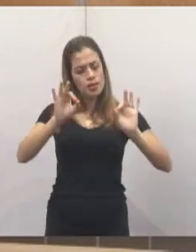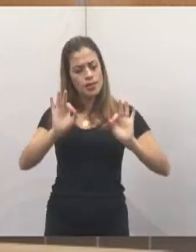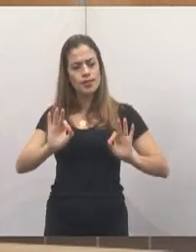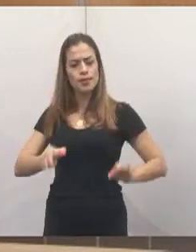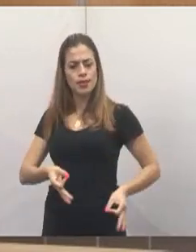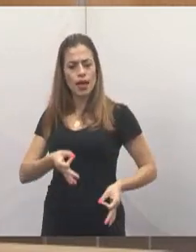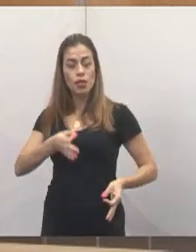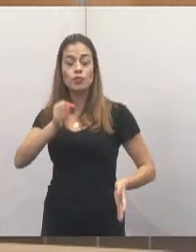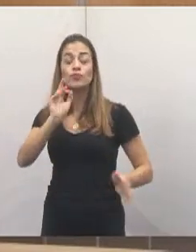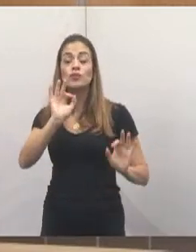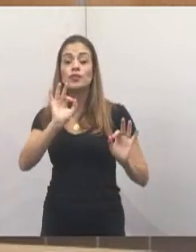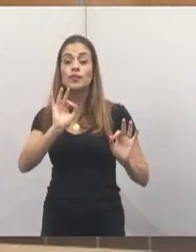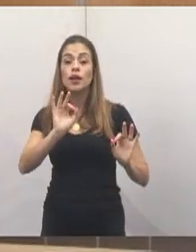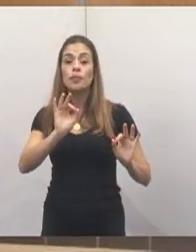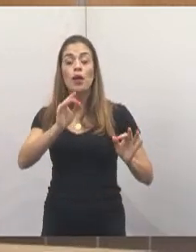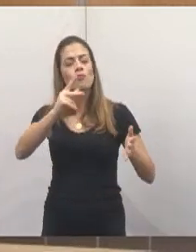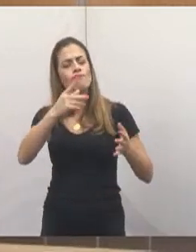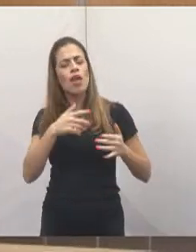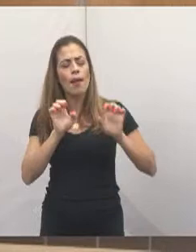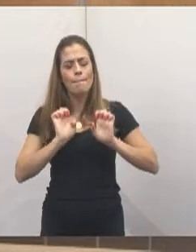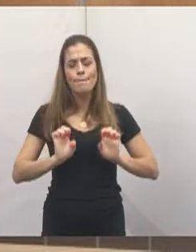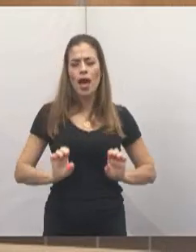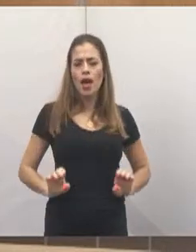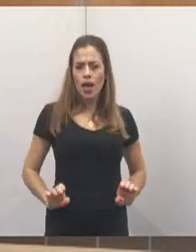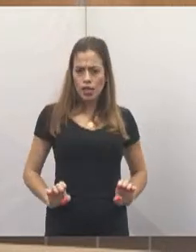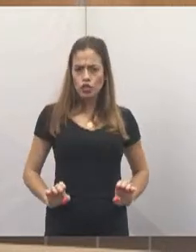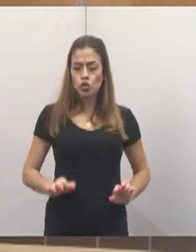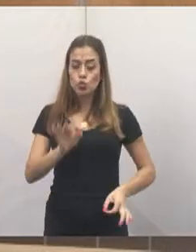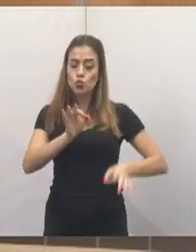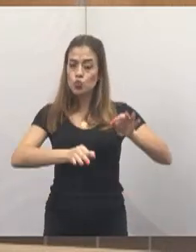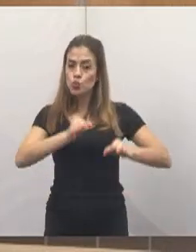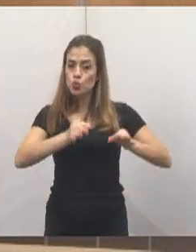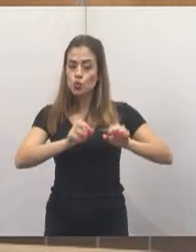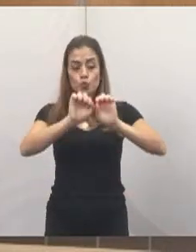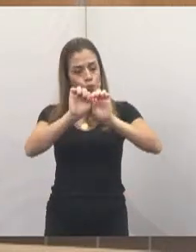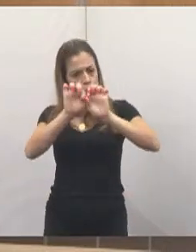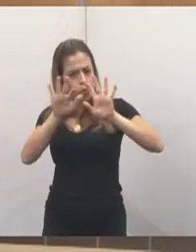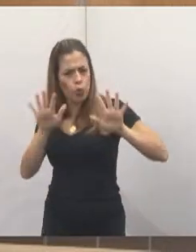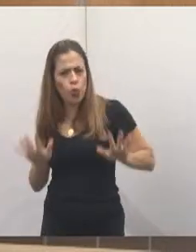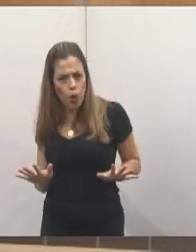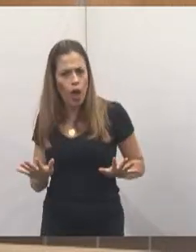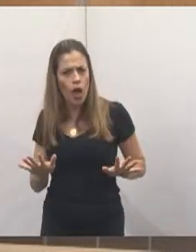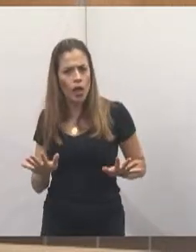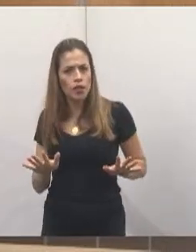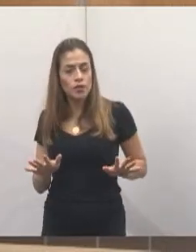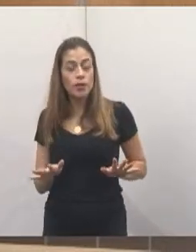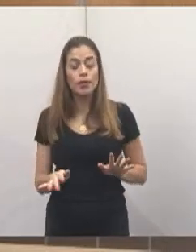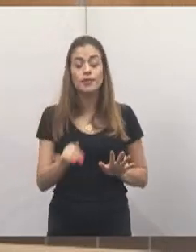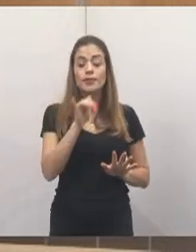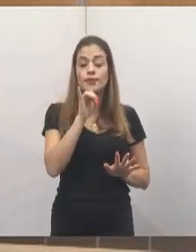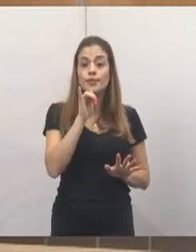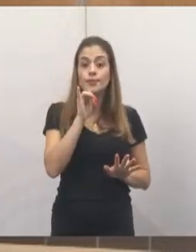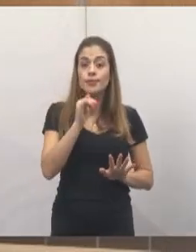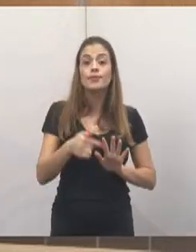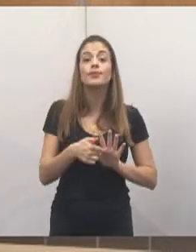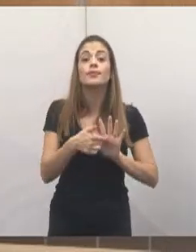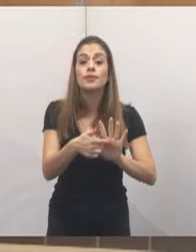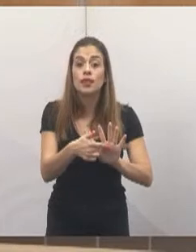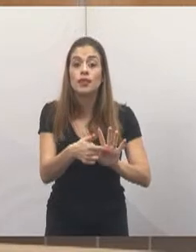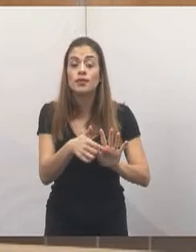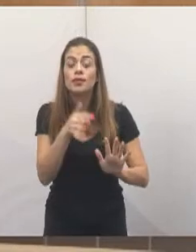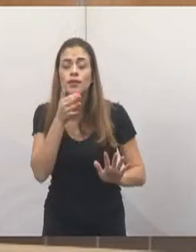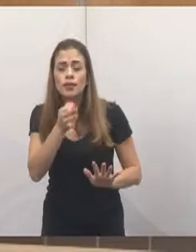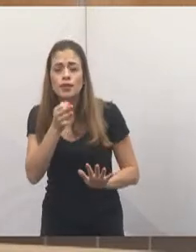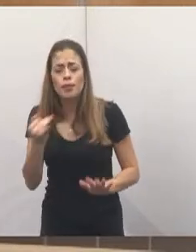célere, assertivo, ético, justo e, sobretudo, transparente. E quero citar um exemplo. E dessa